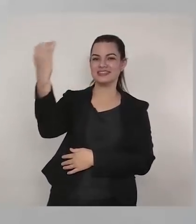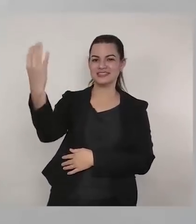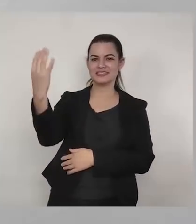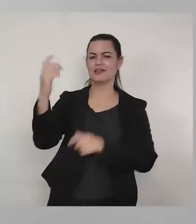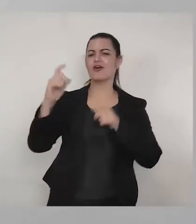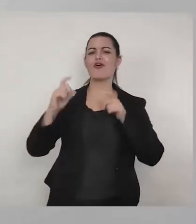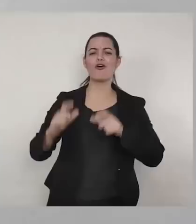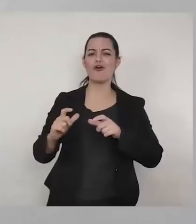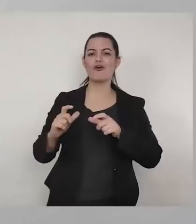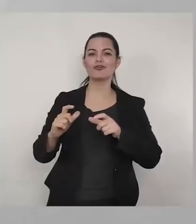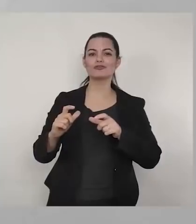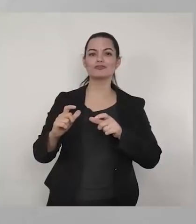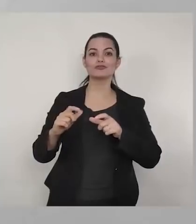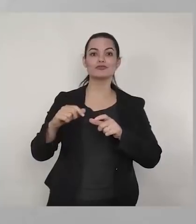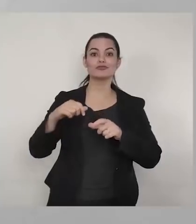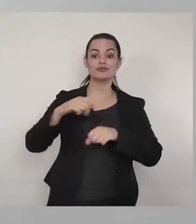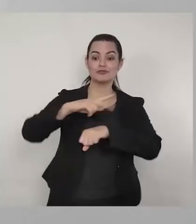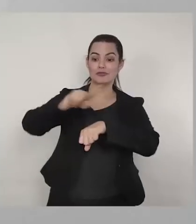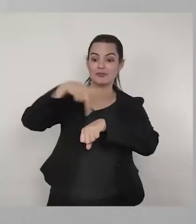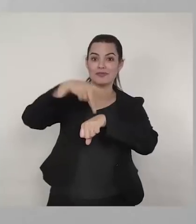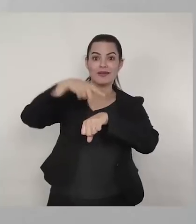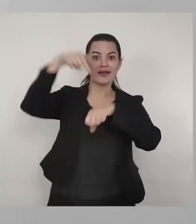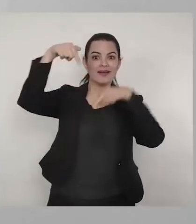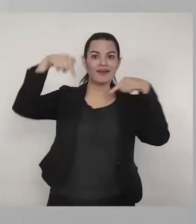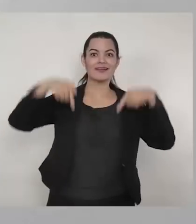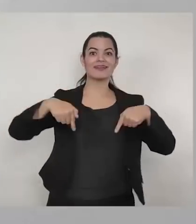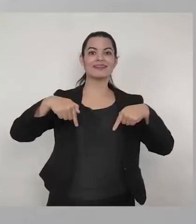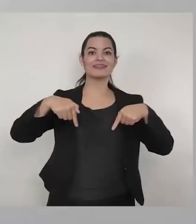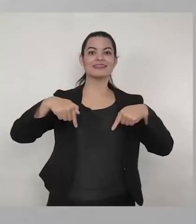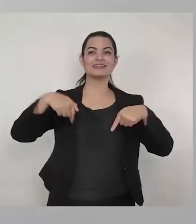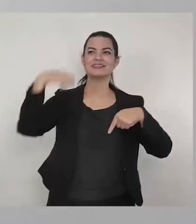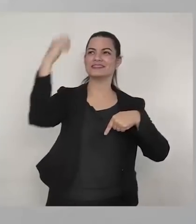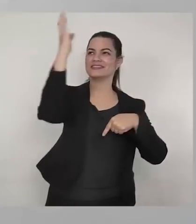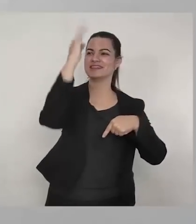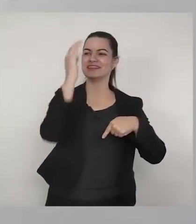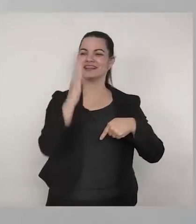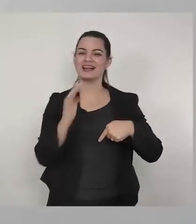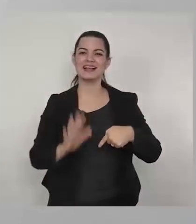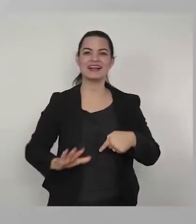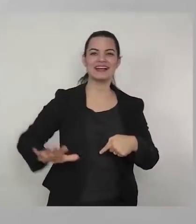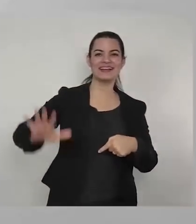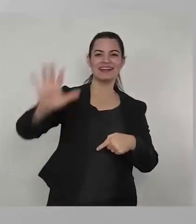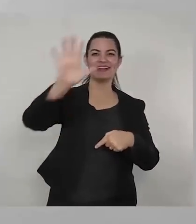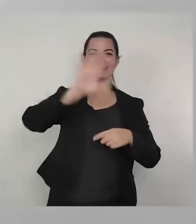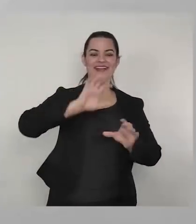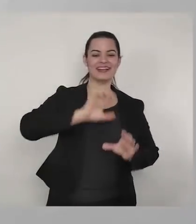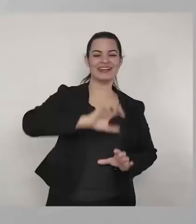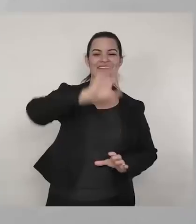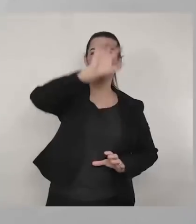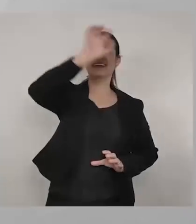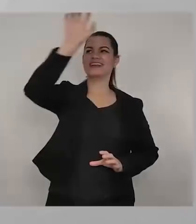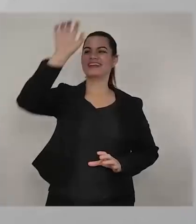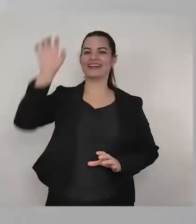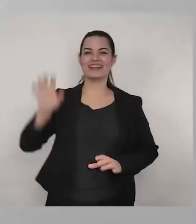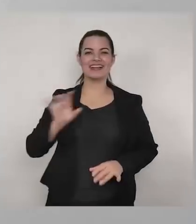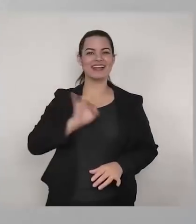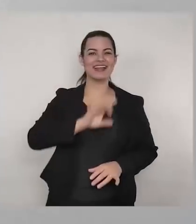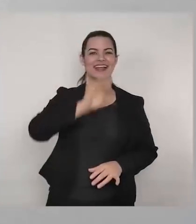nosso país. Vamos passear pelas regiões que formam o